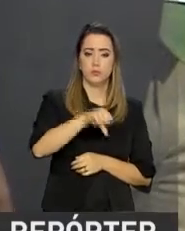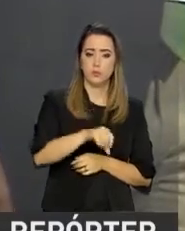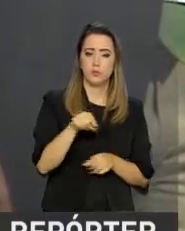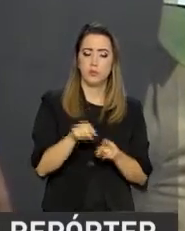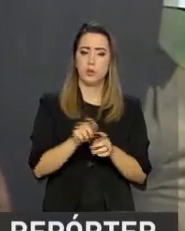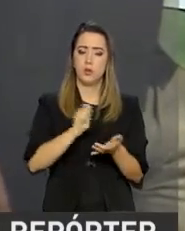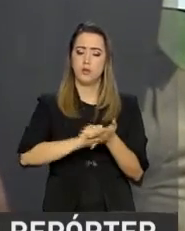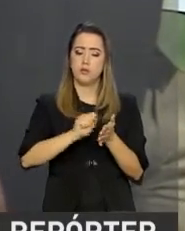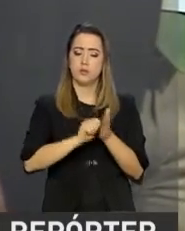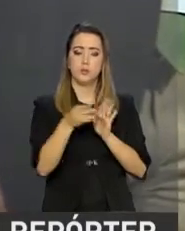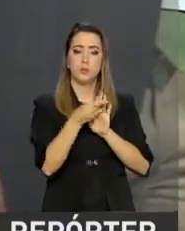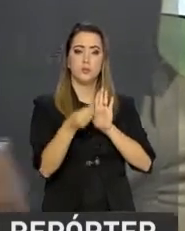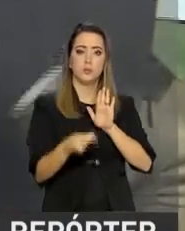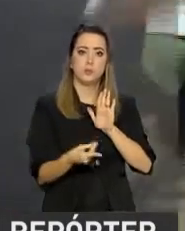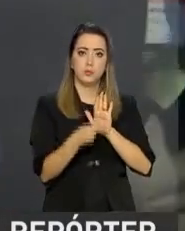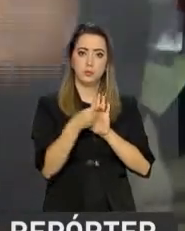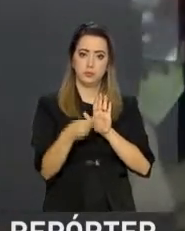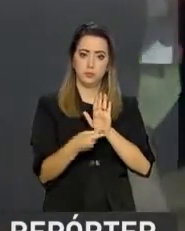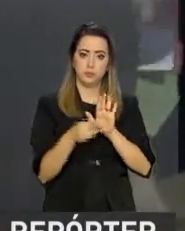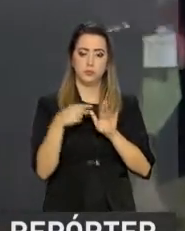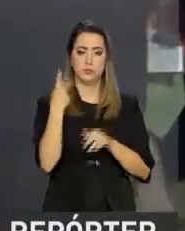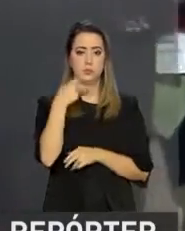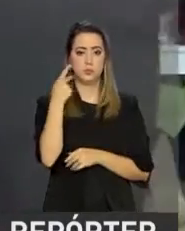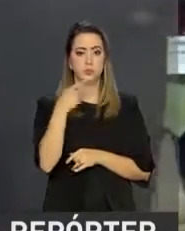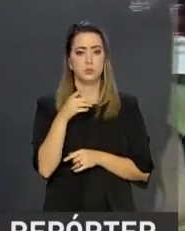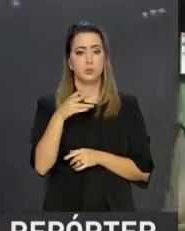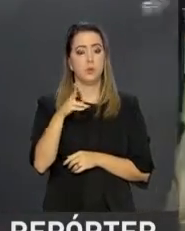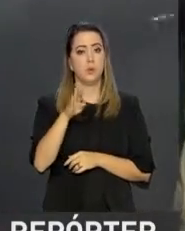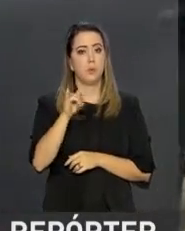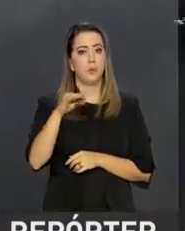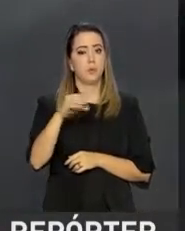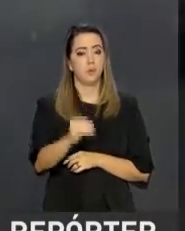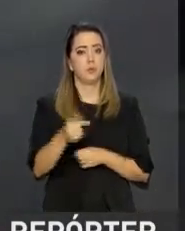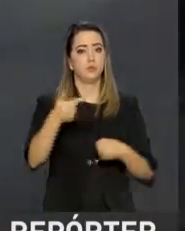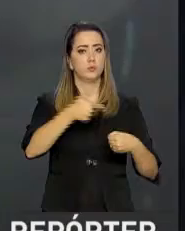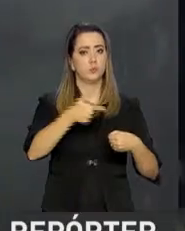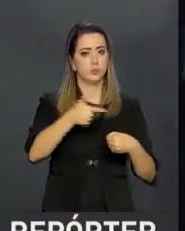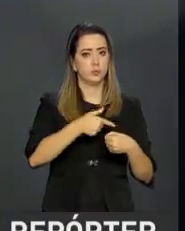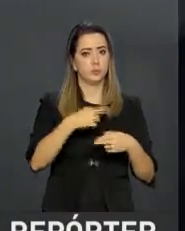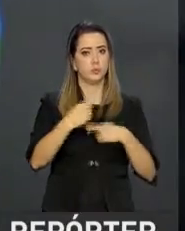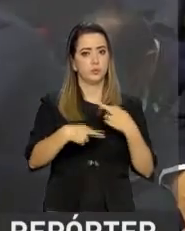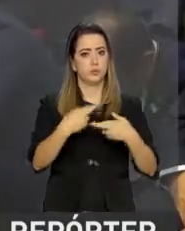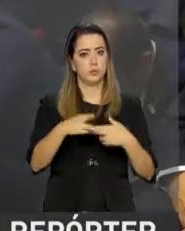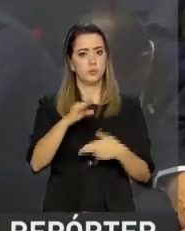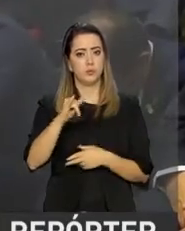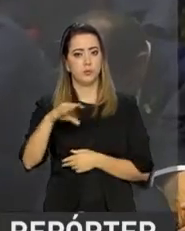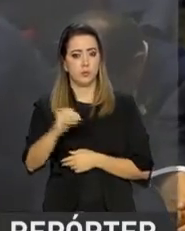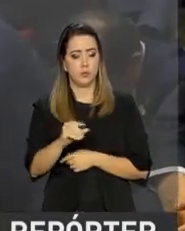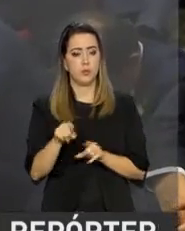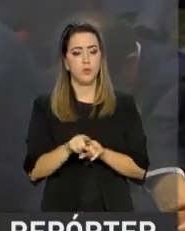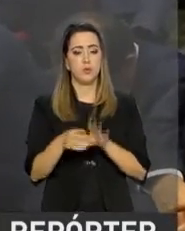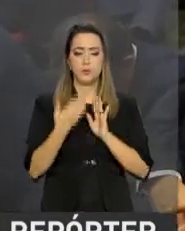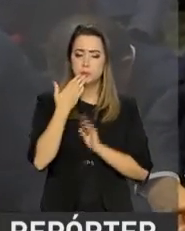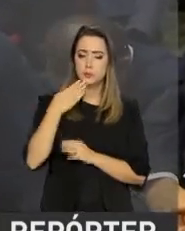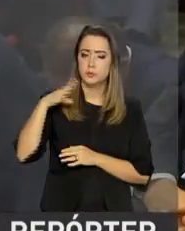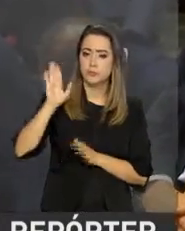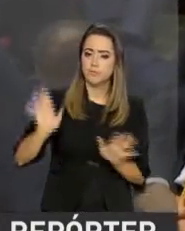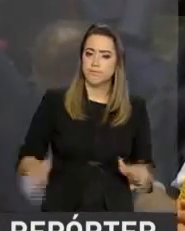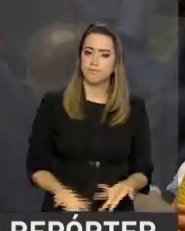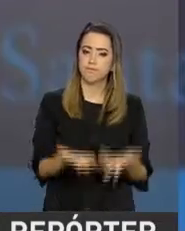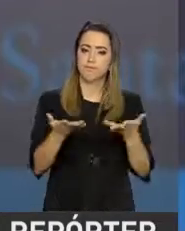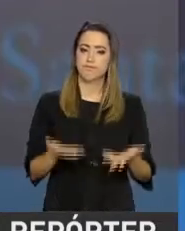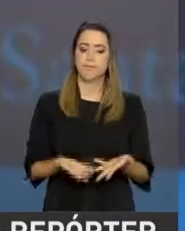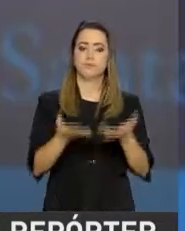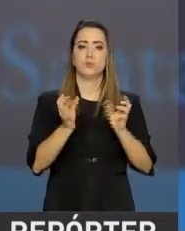que regulamenta a política nacional de biocombustíveis conhecida como renova bill que promete impulsionar o